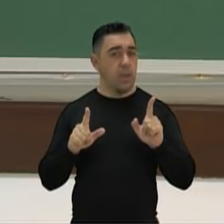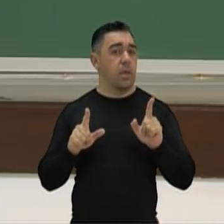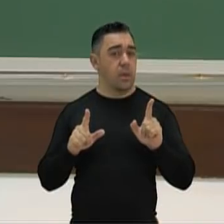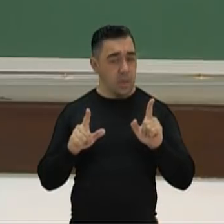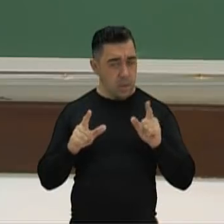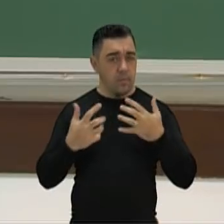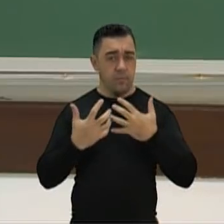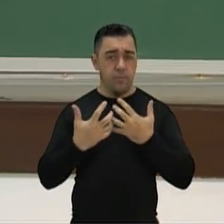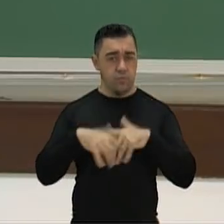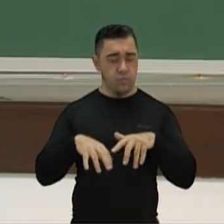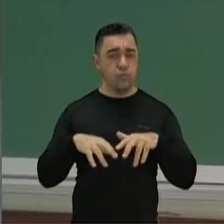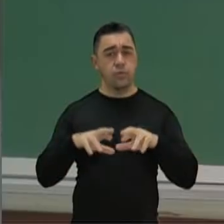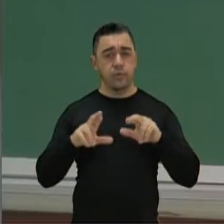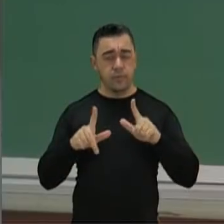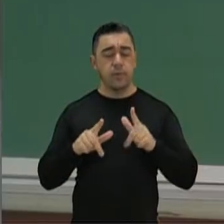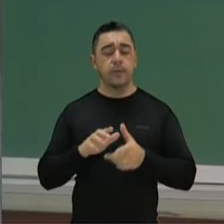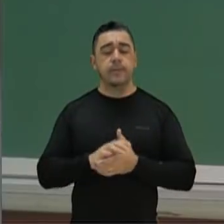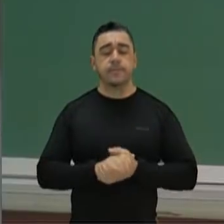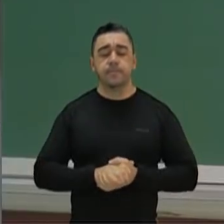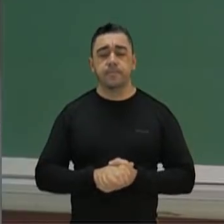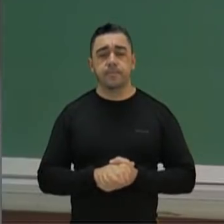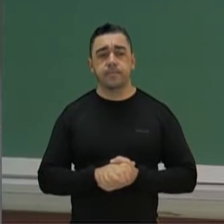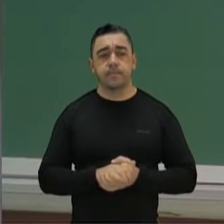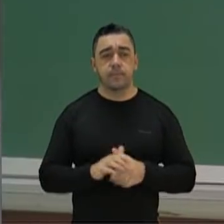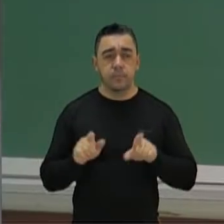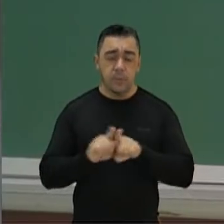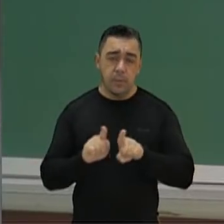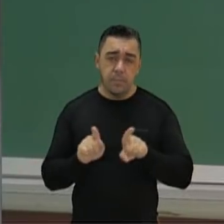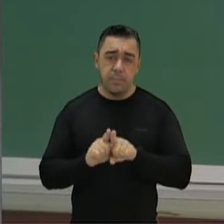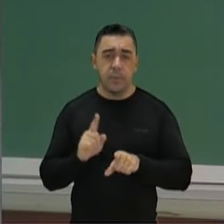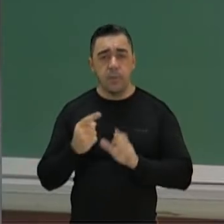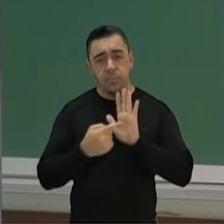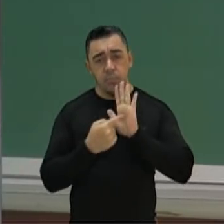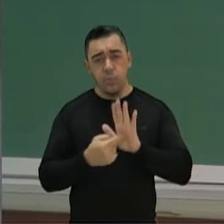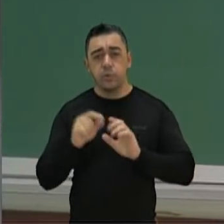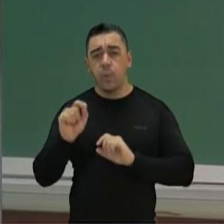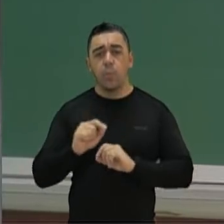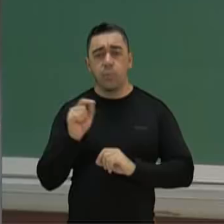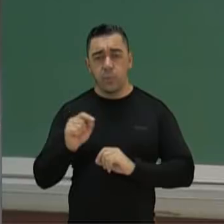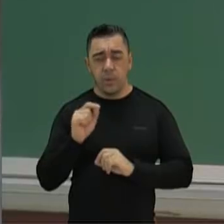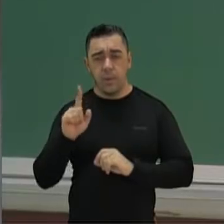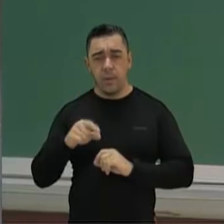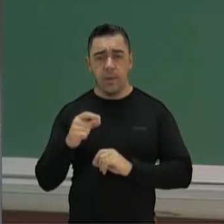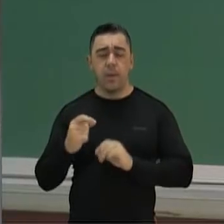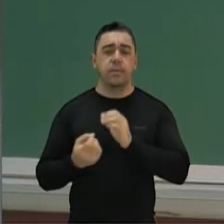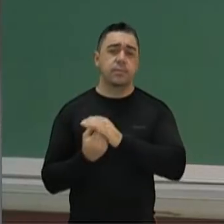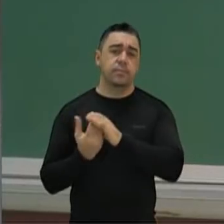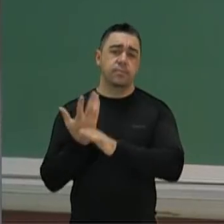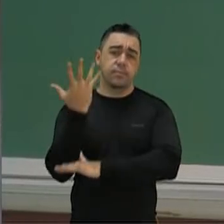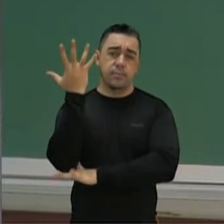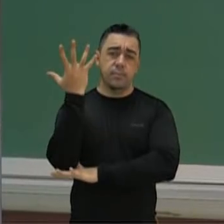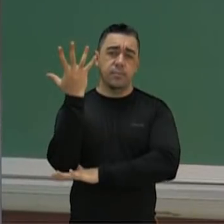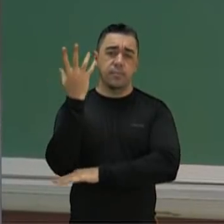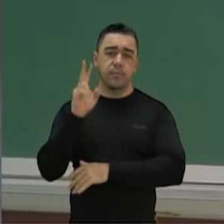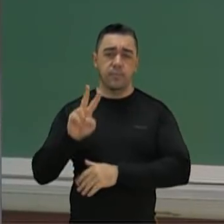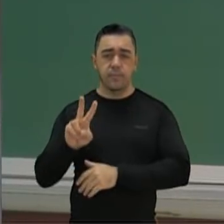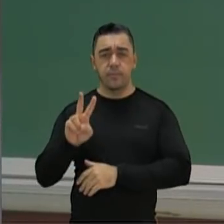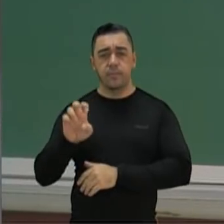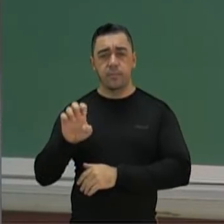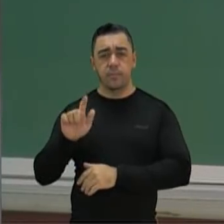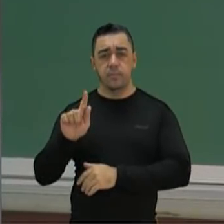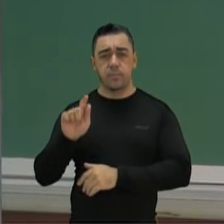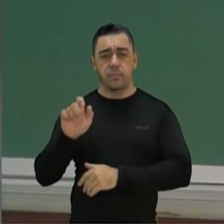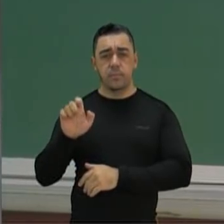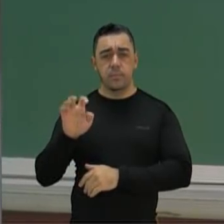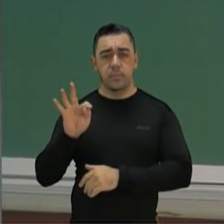essas células eucariontes. E eu trouxe também a vegetal, a célula eucarionte vegetal. Então, se a gente pudesse, se o